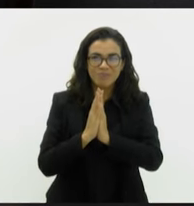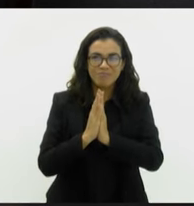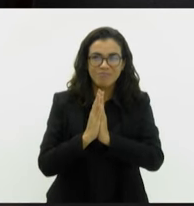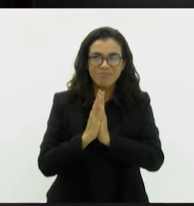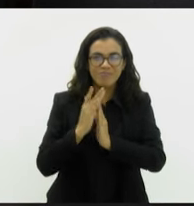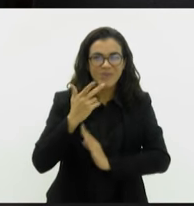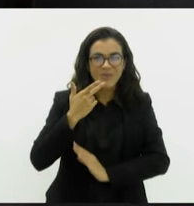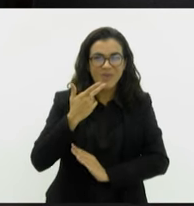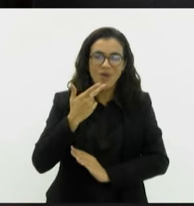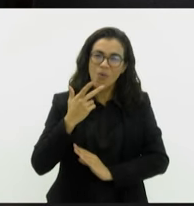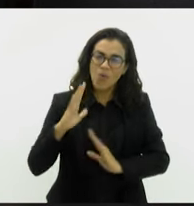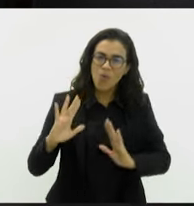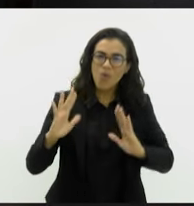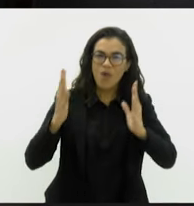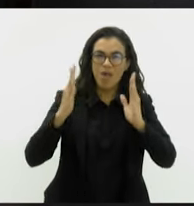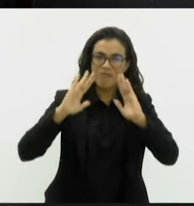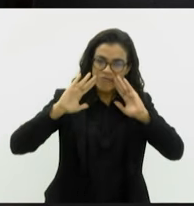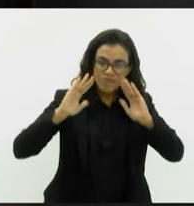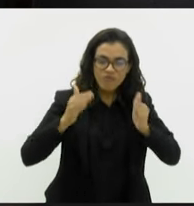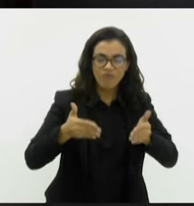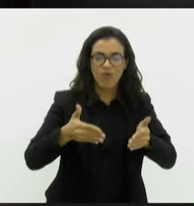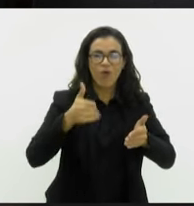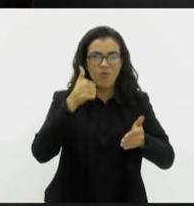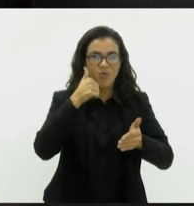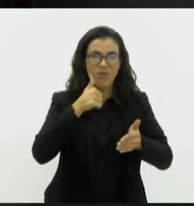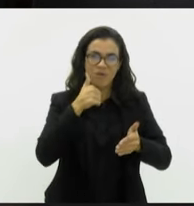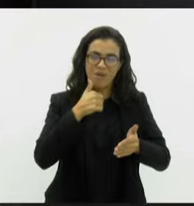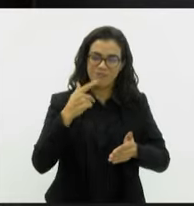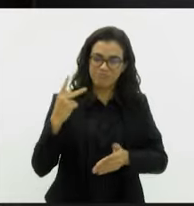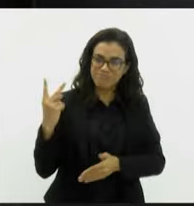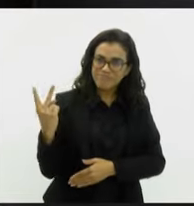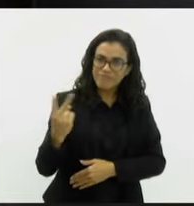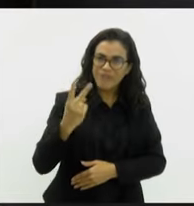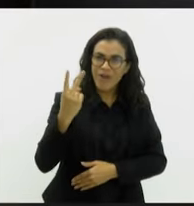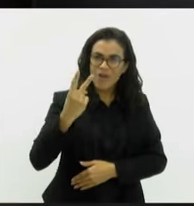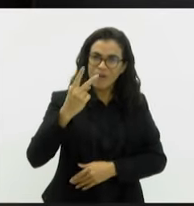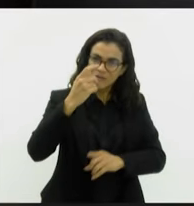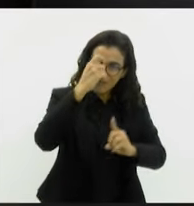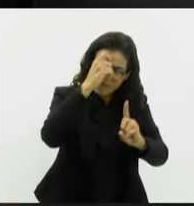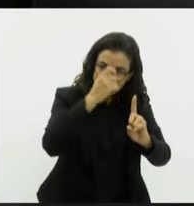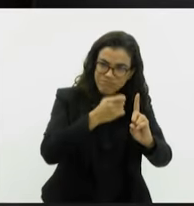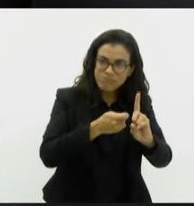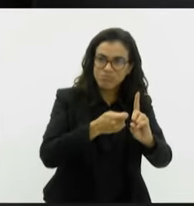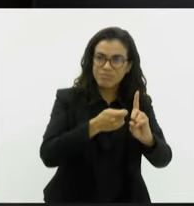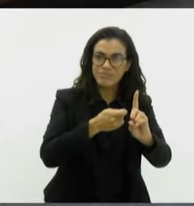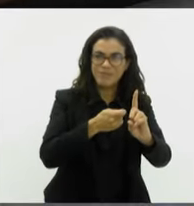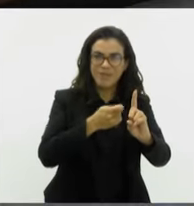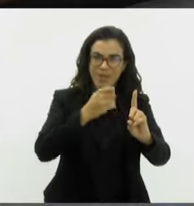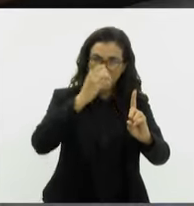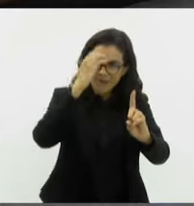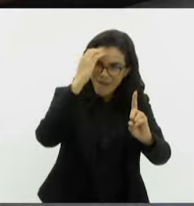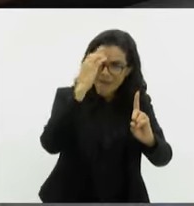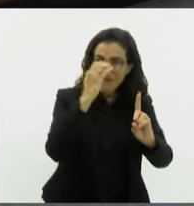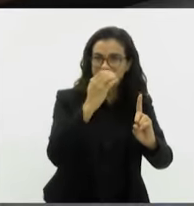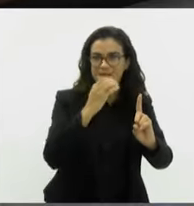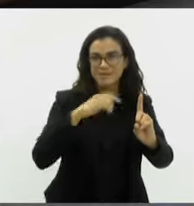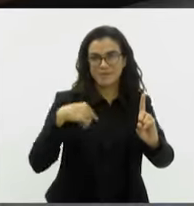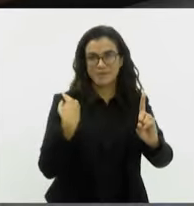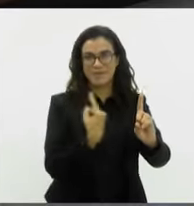um evento de mulheres vamos valorizar respeitar